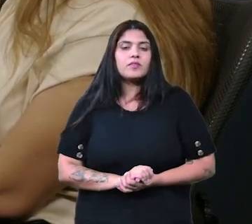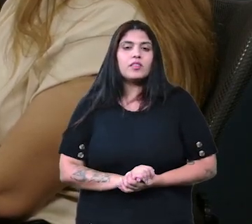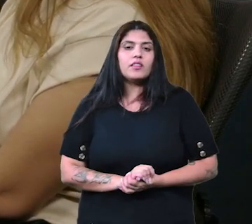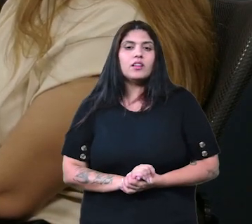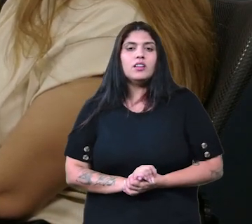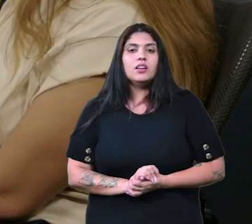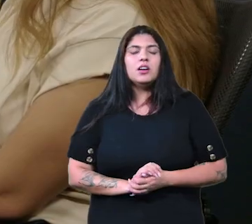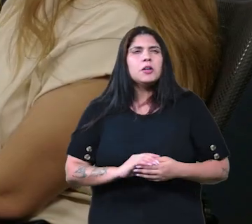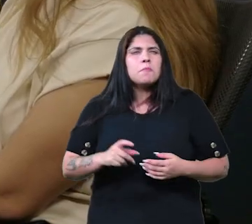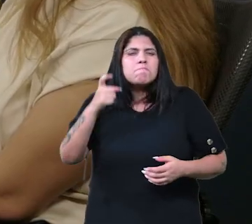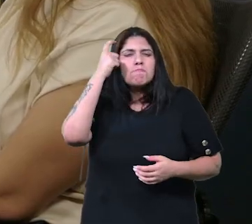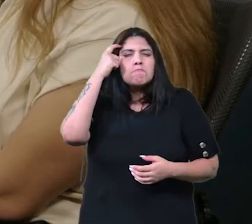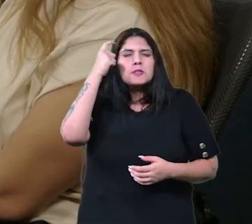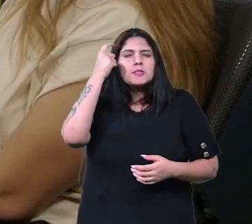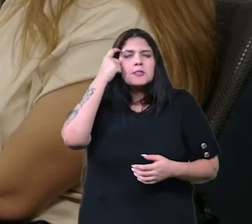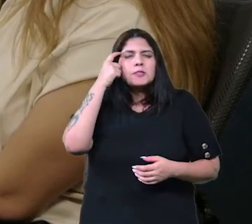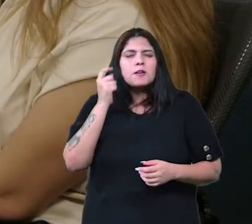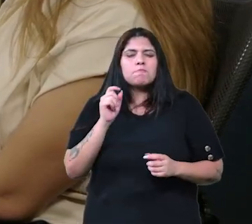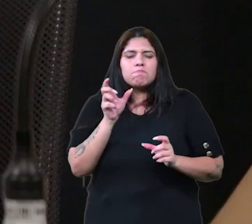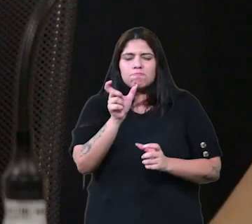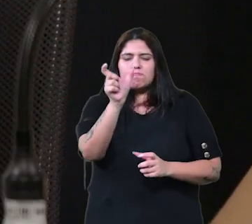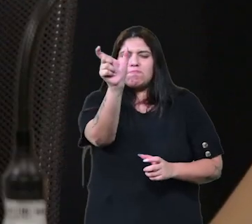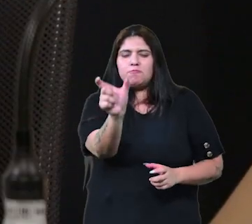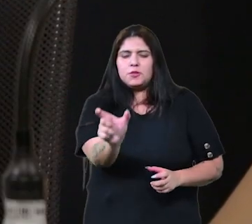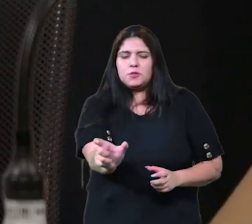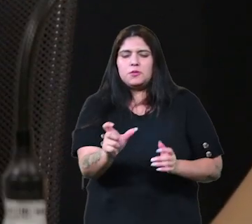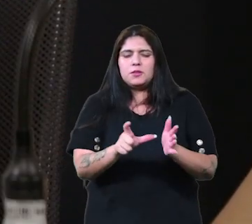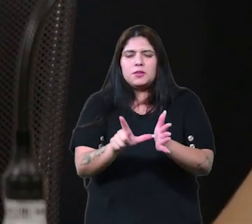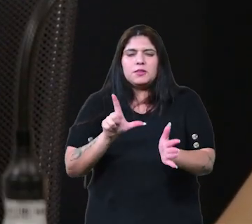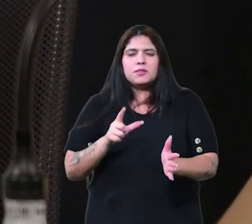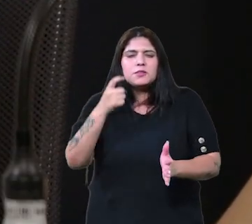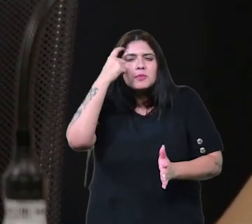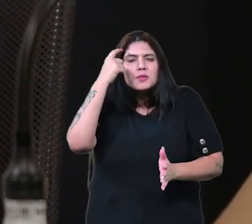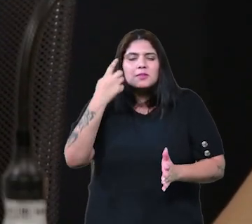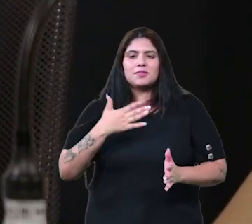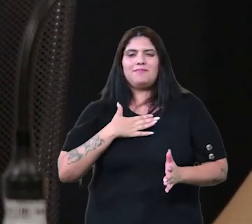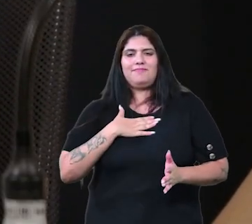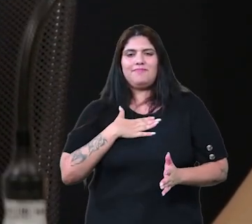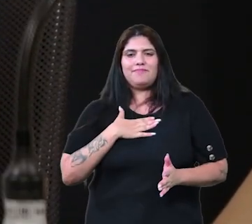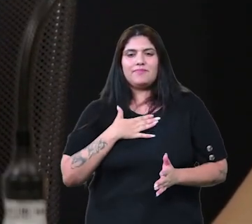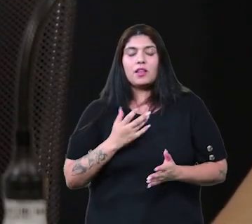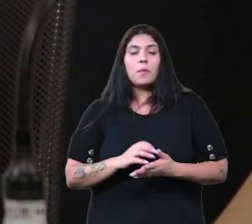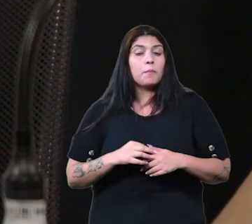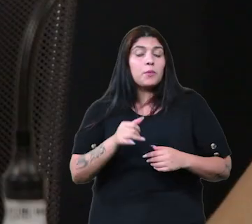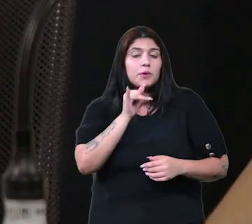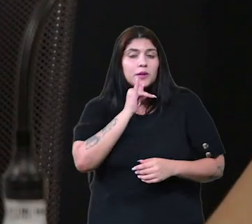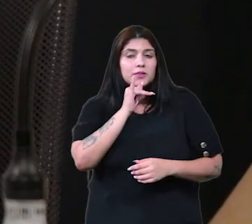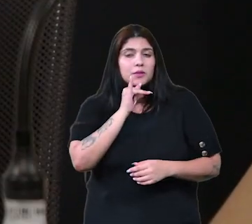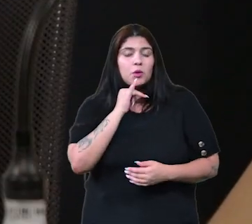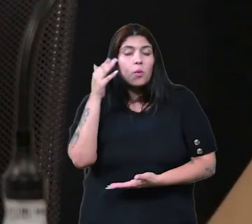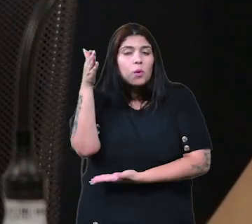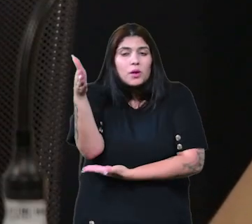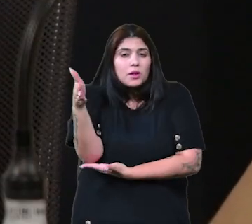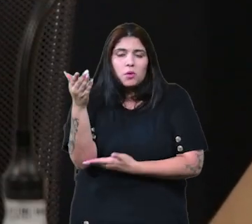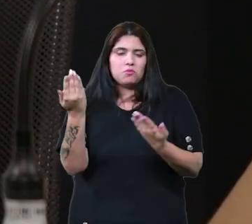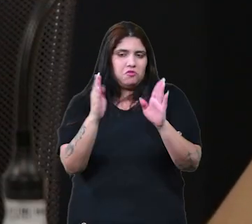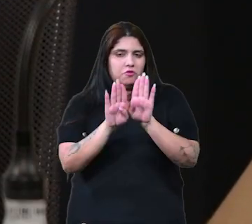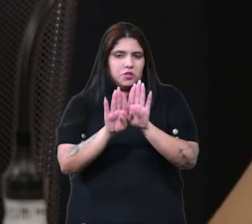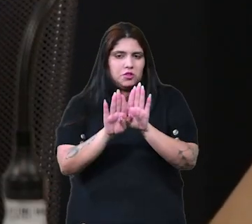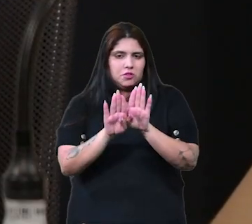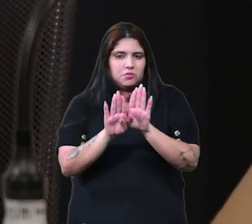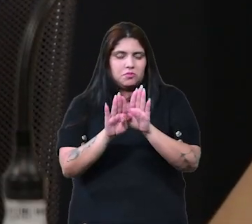nossas necessidades. Né? Se a gente for pensar, por exemplo, o hoteleiro, um hotel não fecha, né? O hotel é aberto